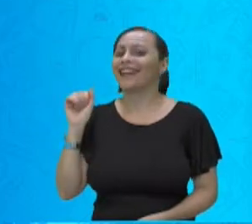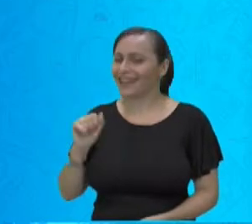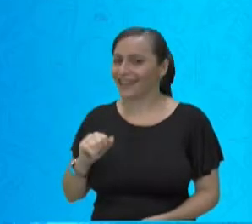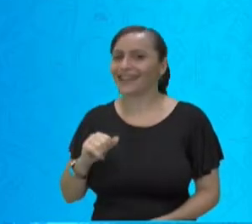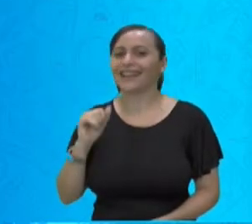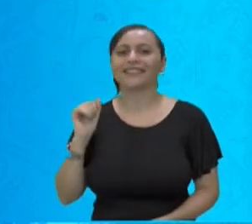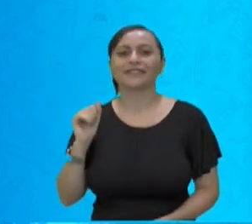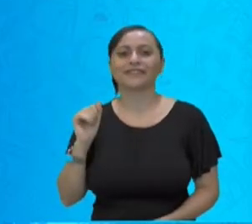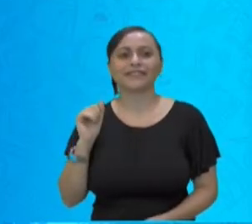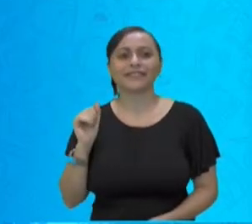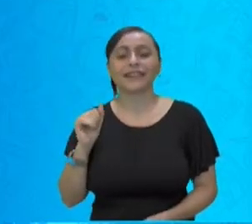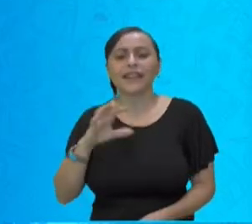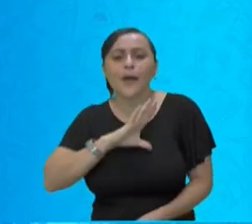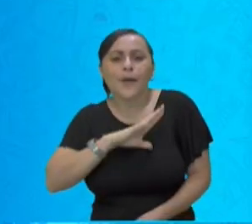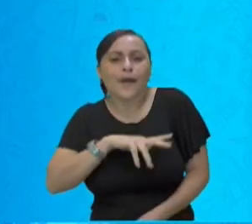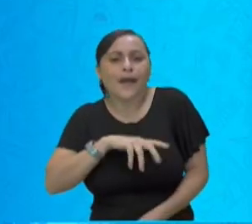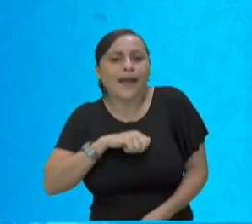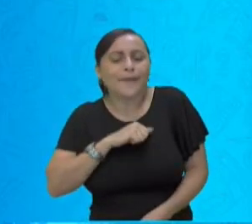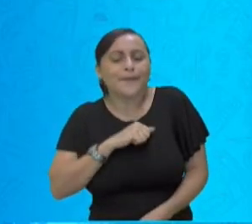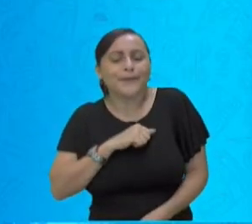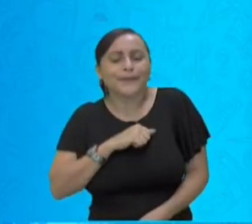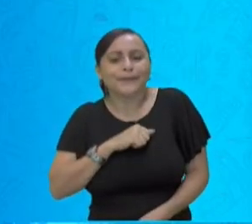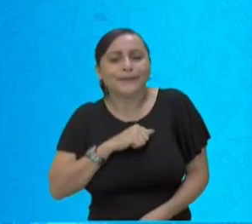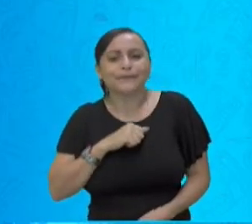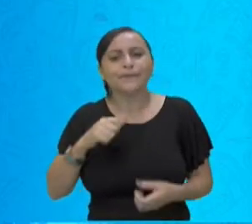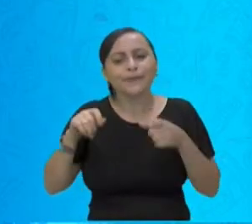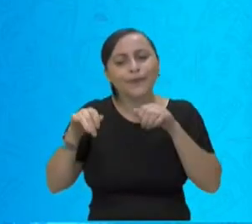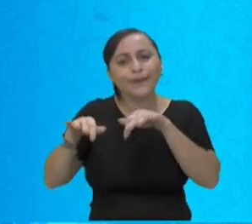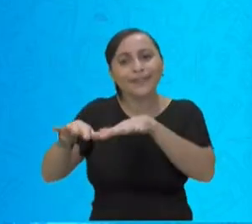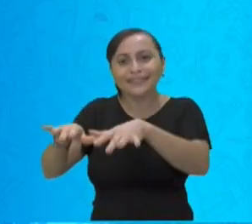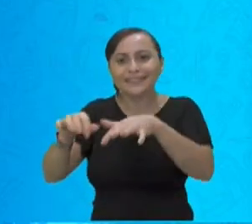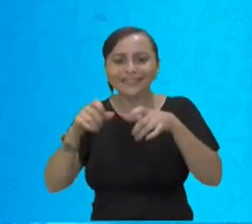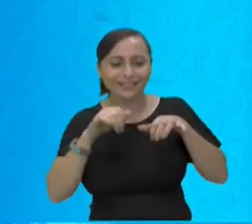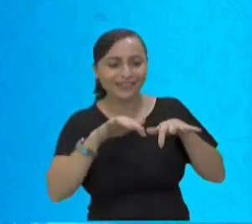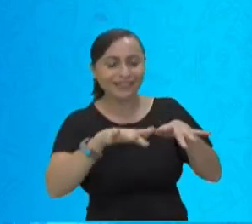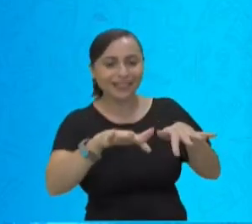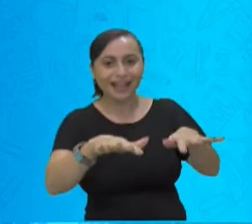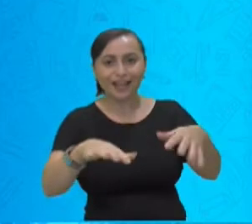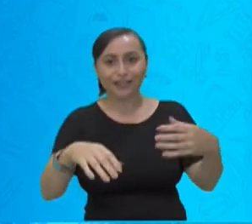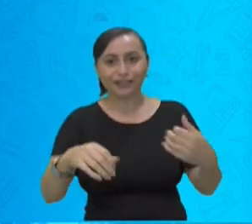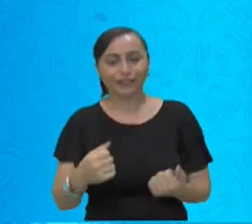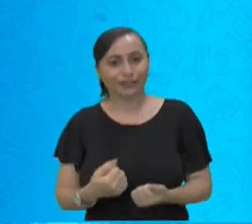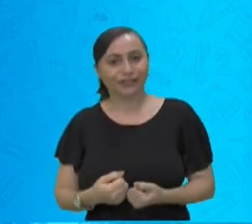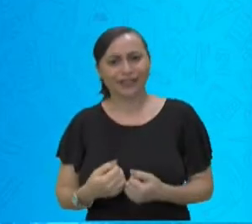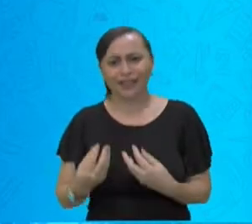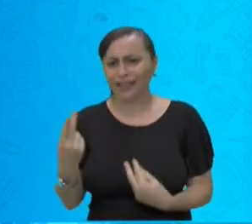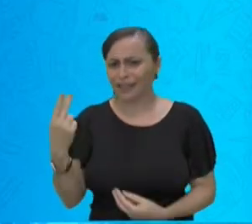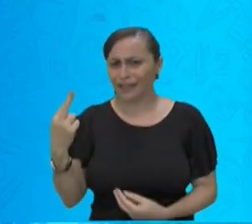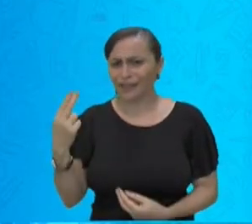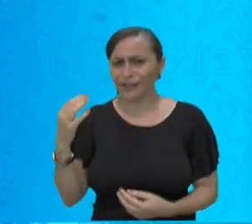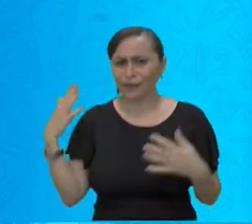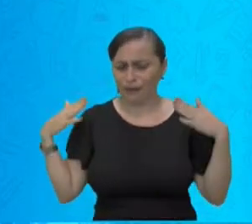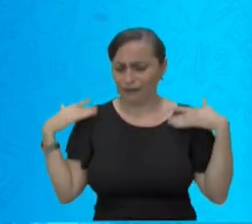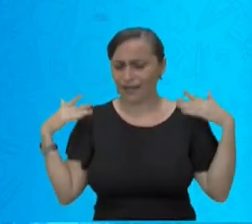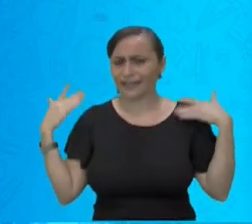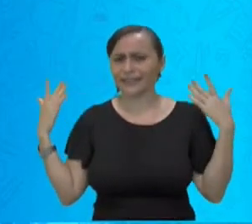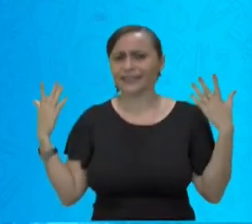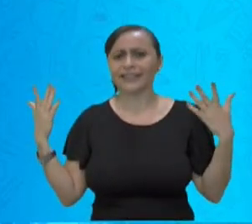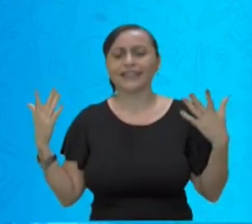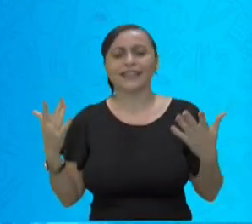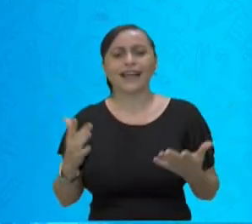amor um amor ele é tão contagiante como alegria ele nos faz querer cuidar das pessoas